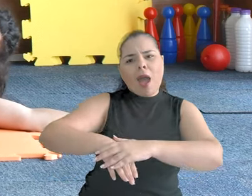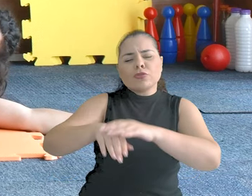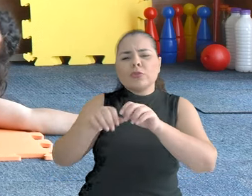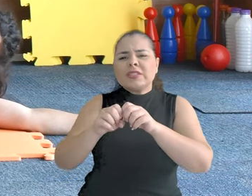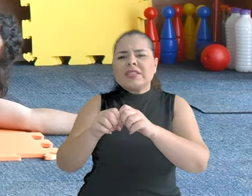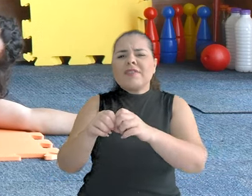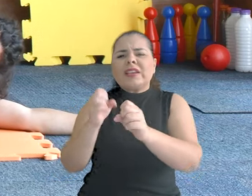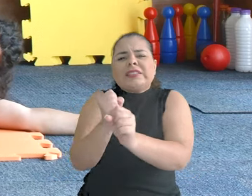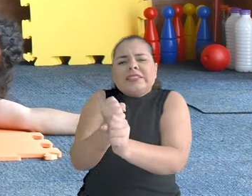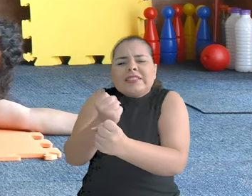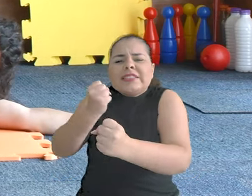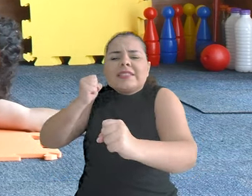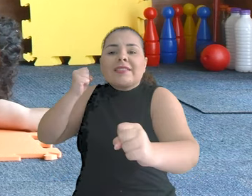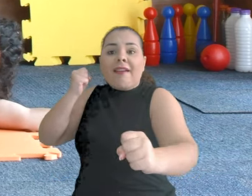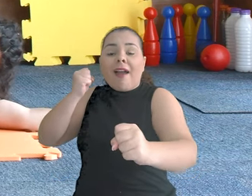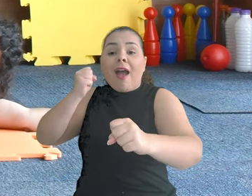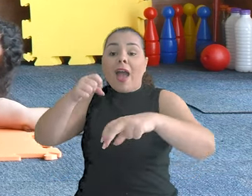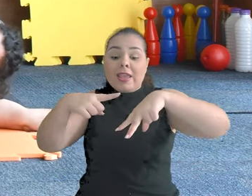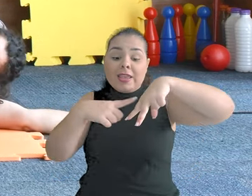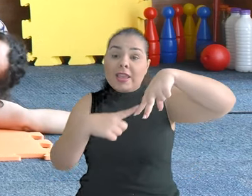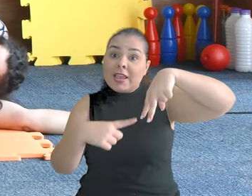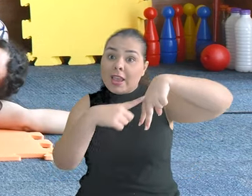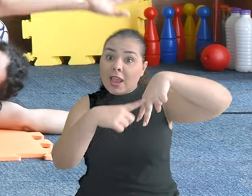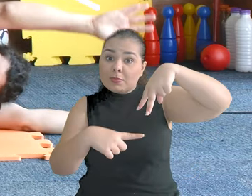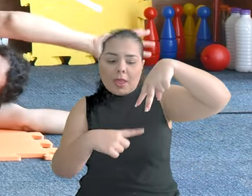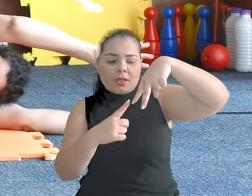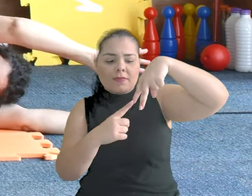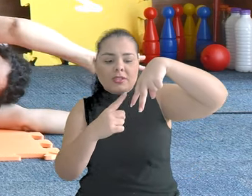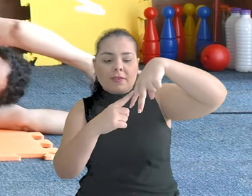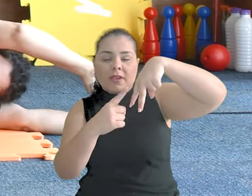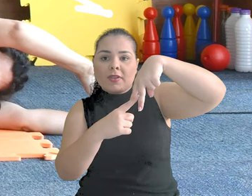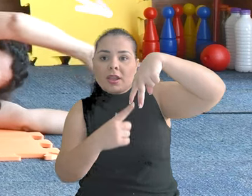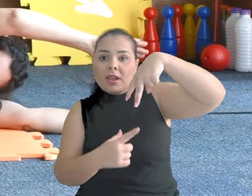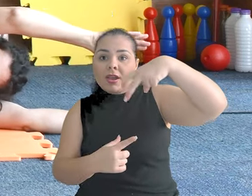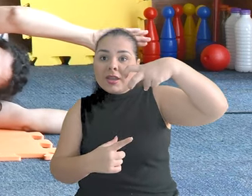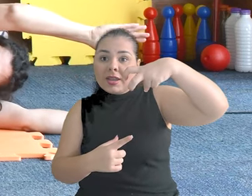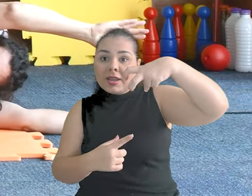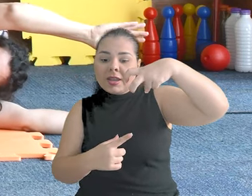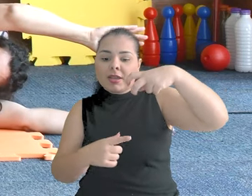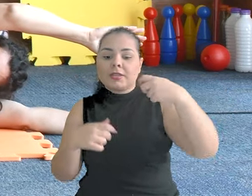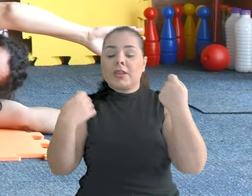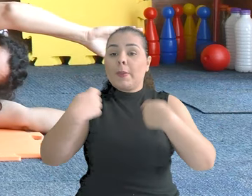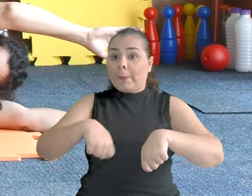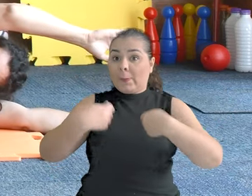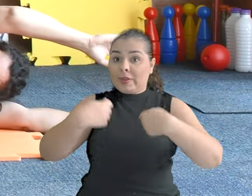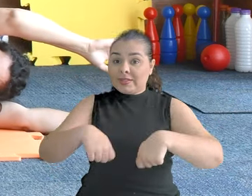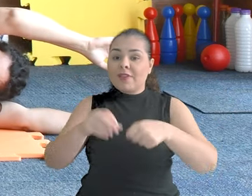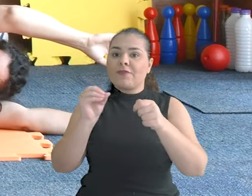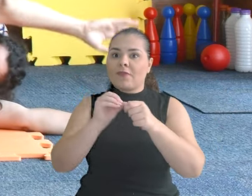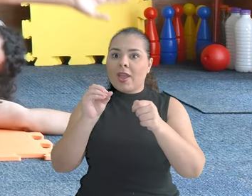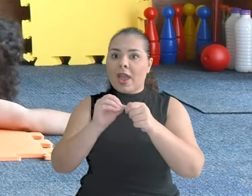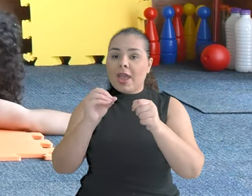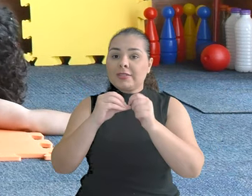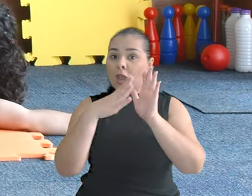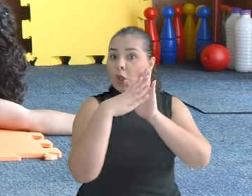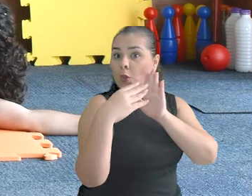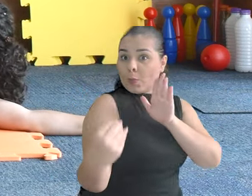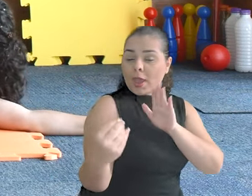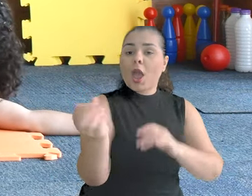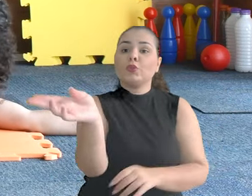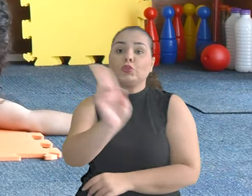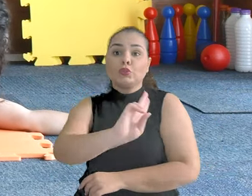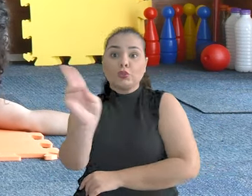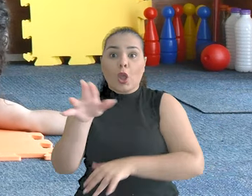agora é se tem da perna de cima e o seu braço esse movimento a gente chama de